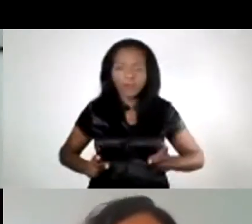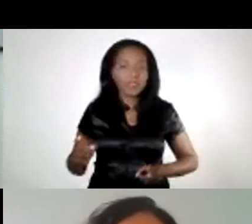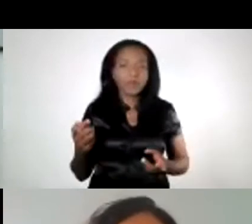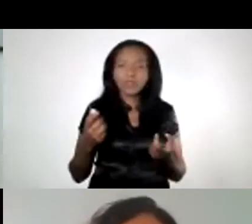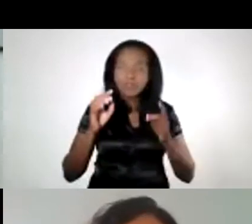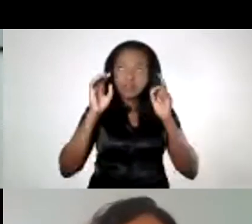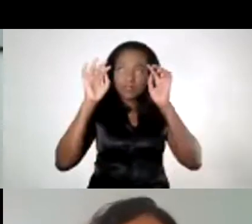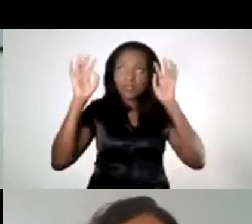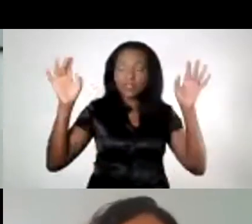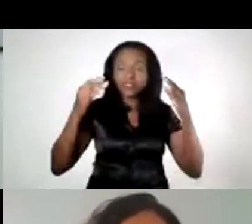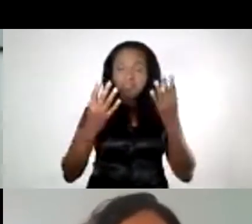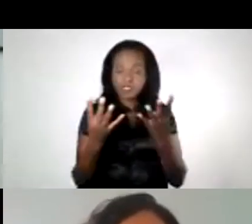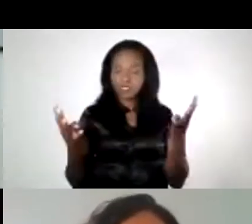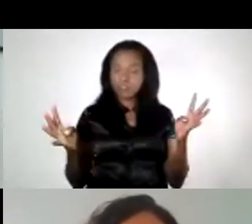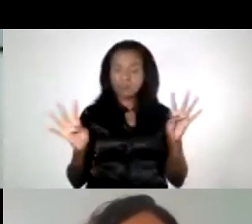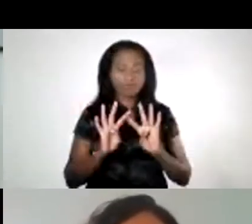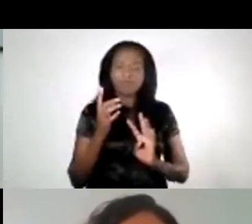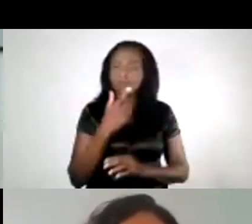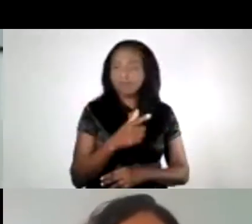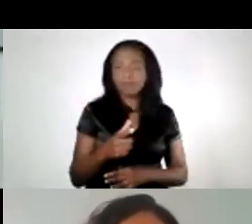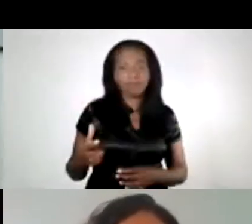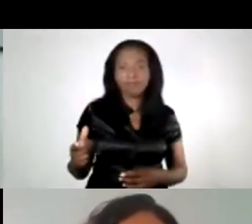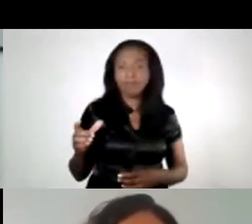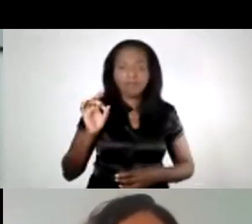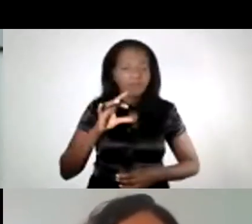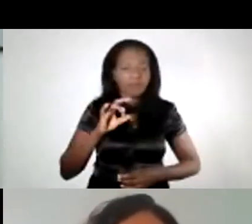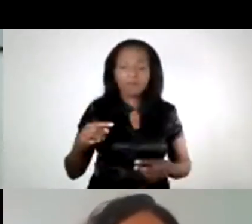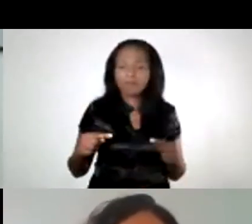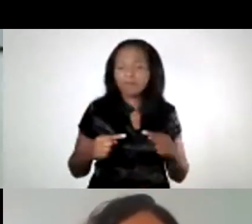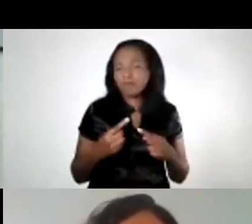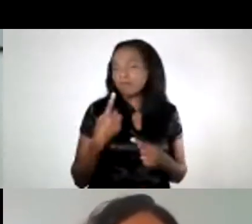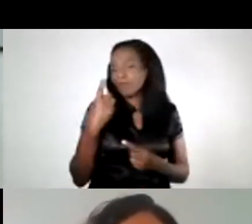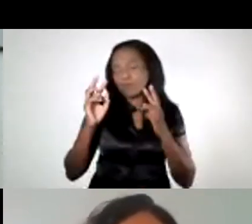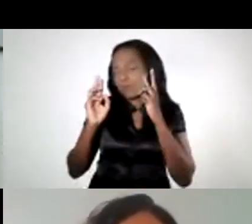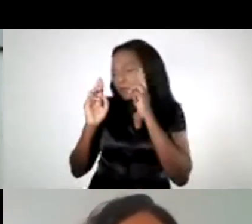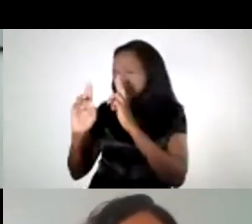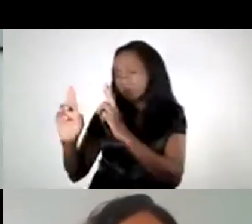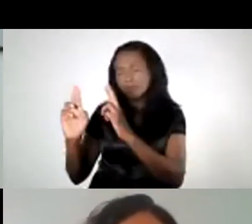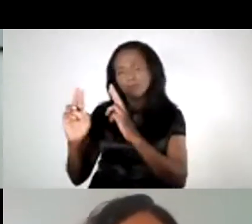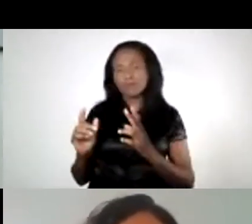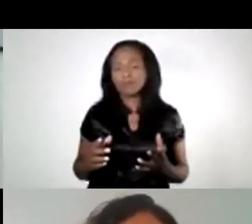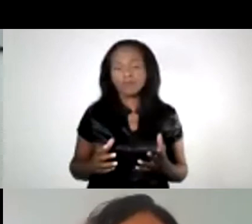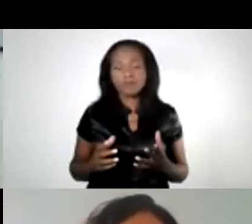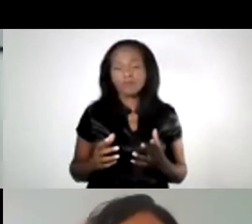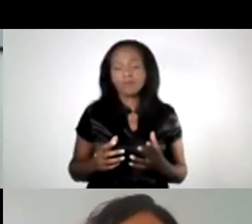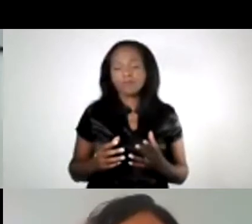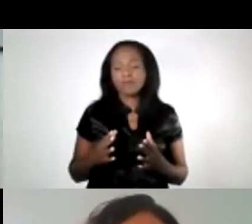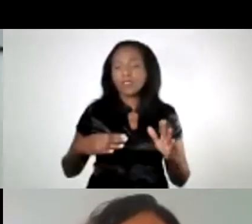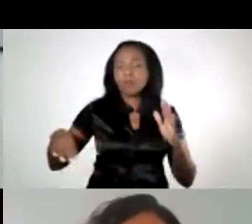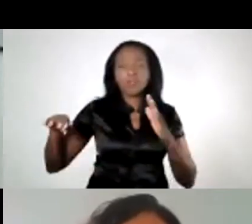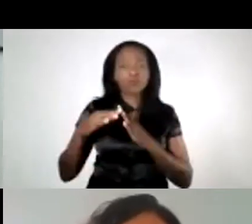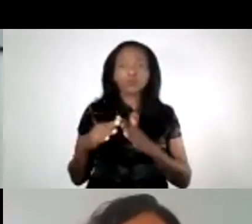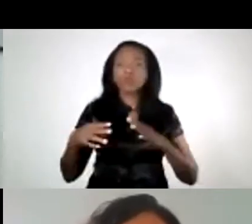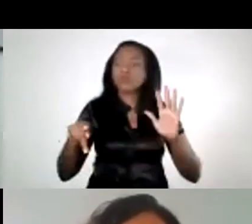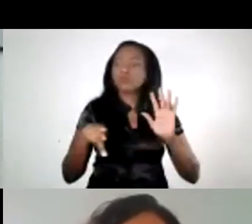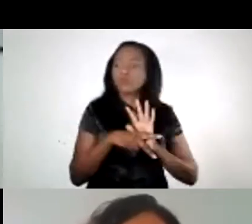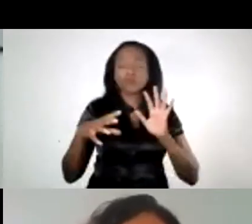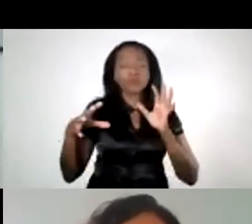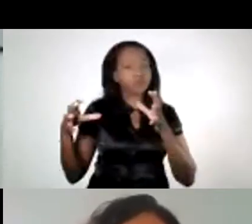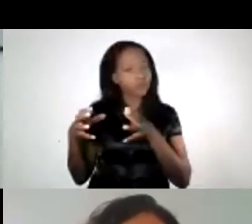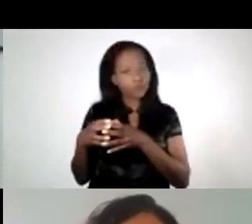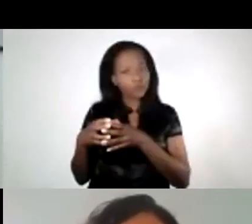mas a cerca não está lá, né? Que é só uma questão de respeito, mas, assim, tudo se é coletivo, né?